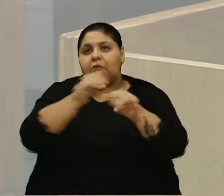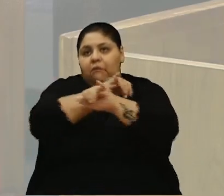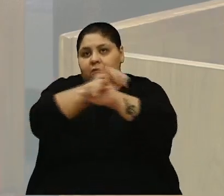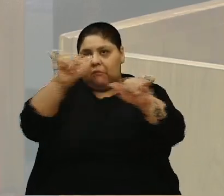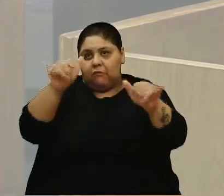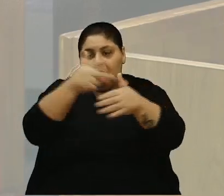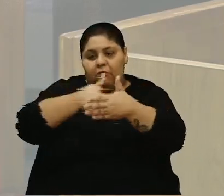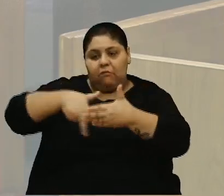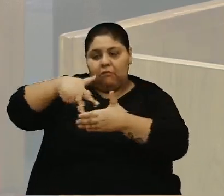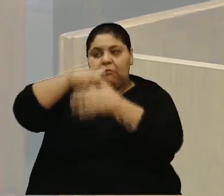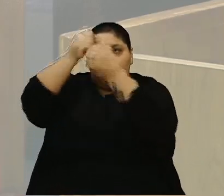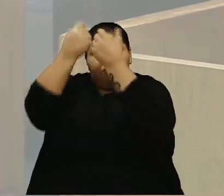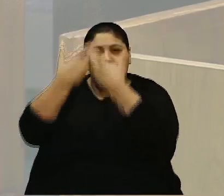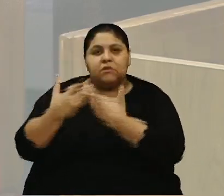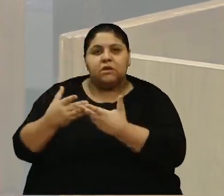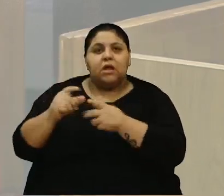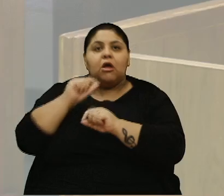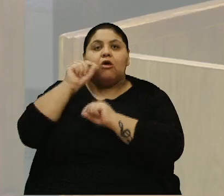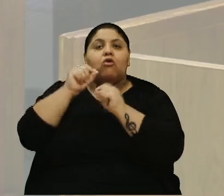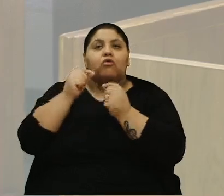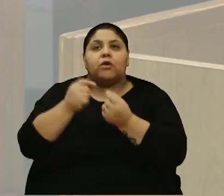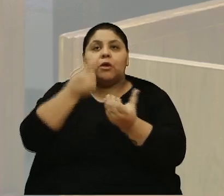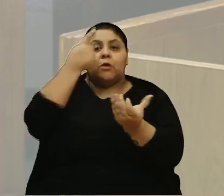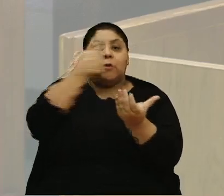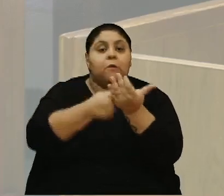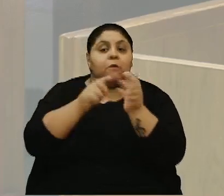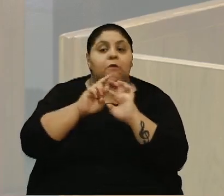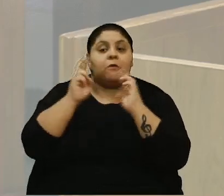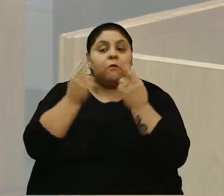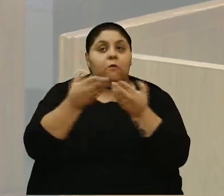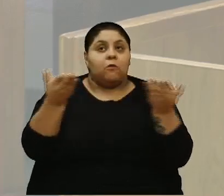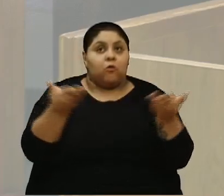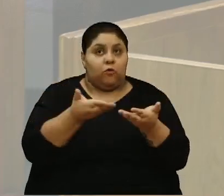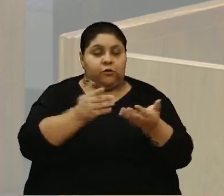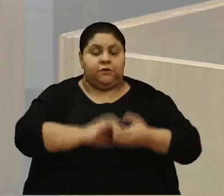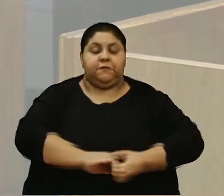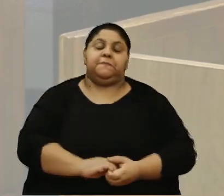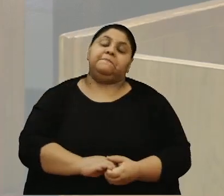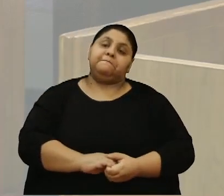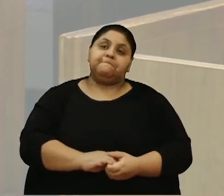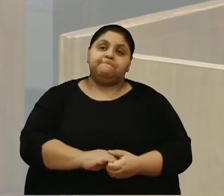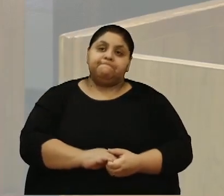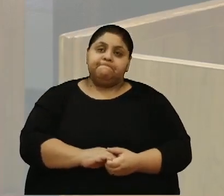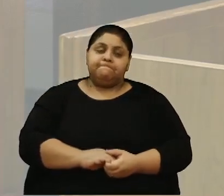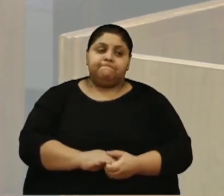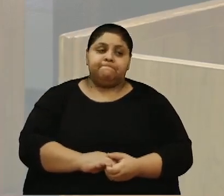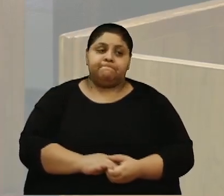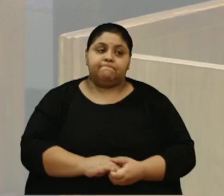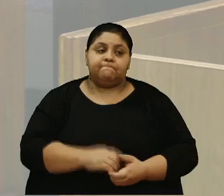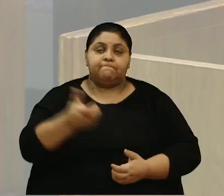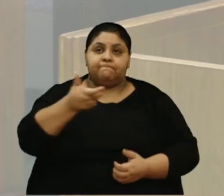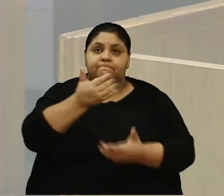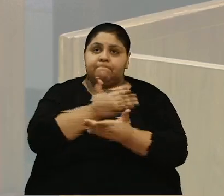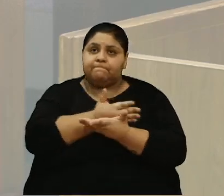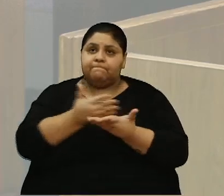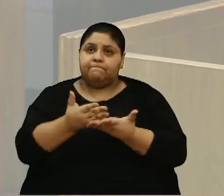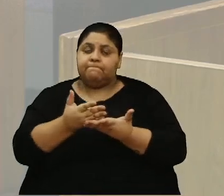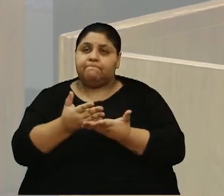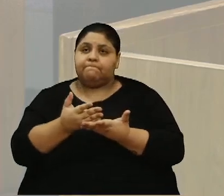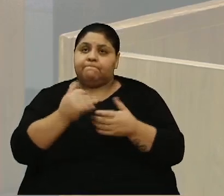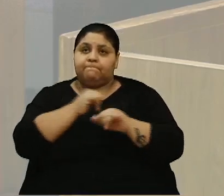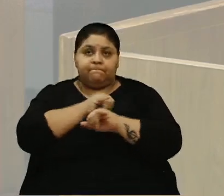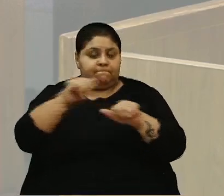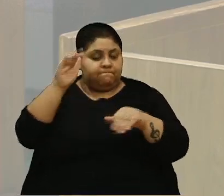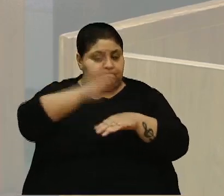na tribuna e contar um pouco do que foi essa reunião hoje do Gabinete de Crise. E aí quero começar com uma das informações